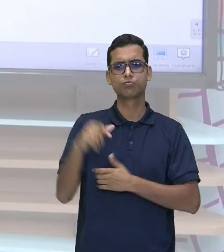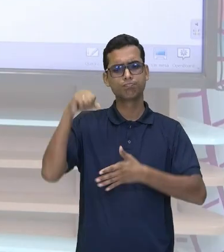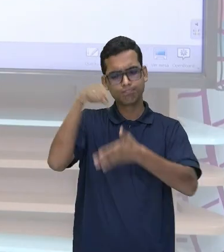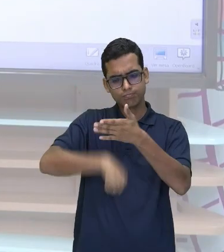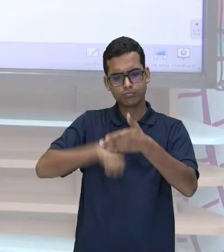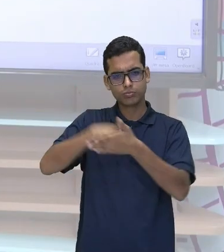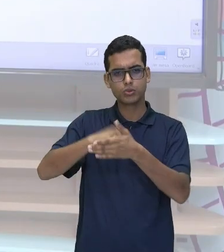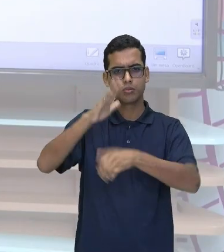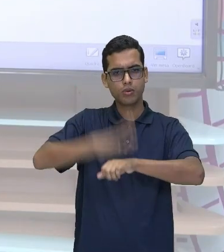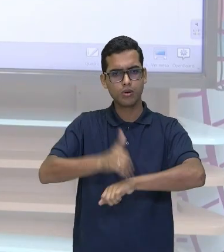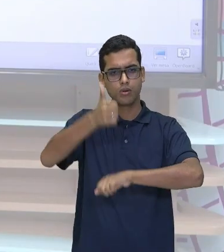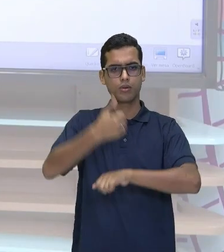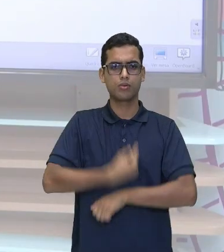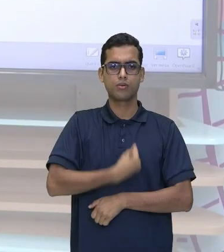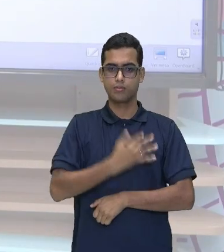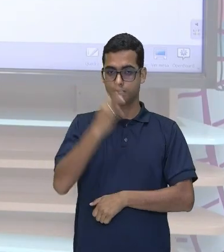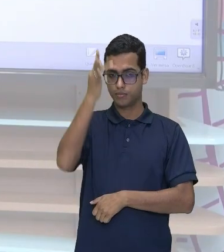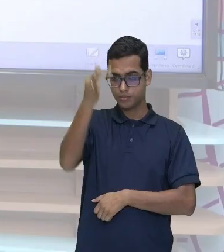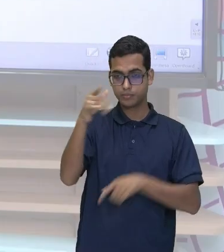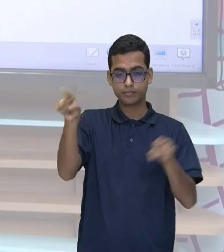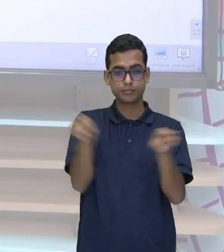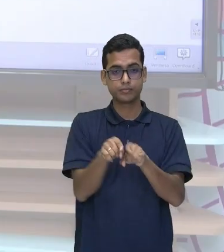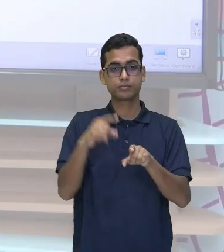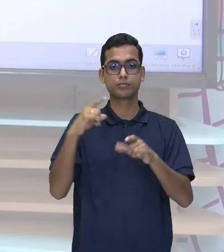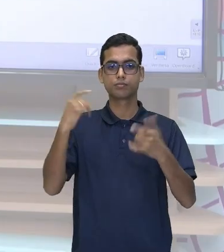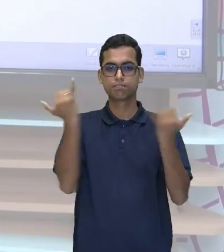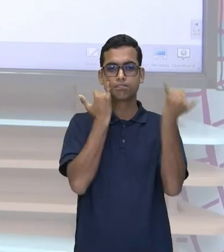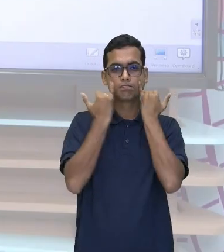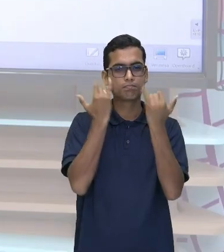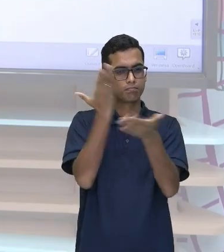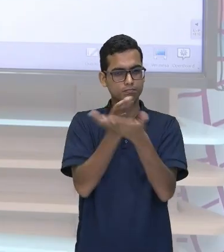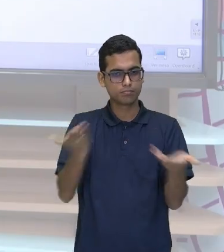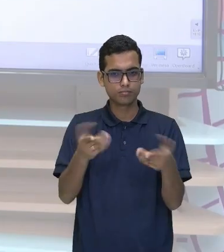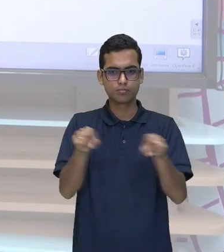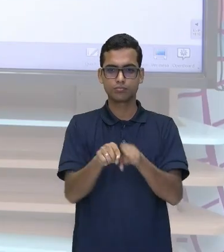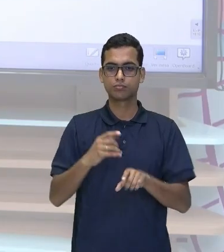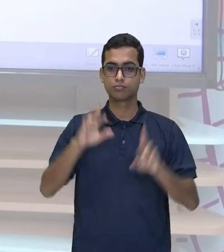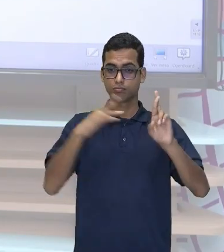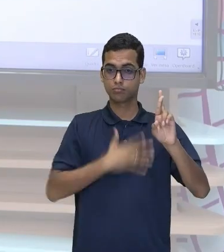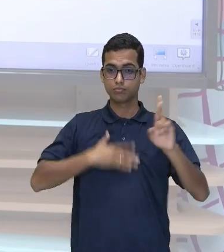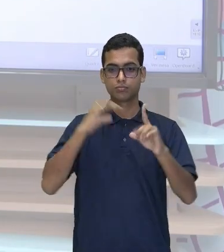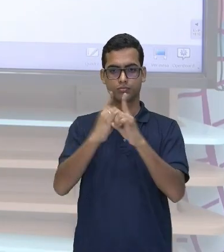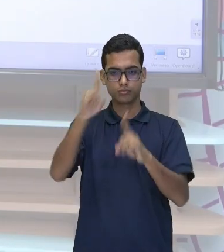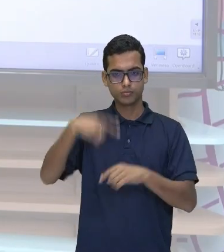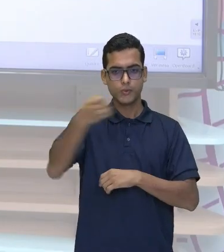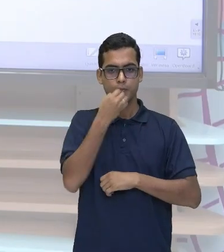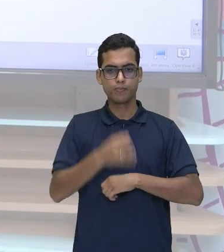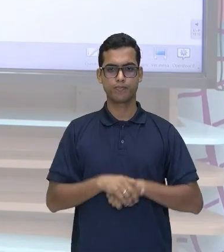Então, essas foram algumas informações aí da nossa aula, espero que tenham gostado e até uma próxima.